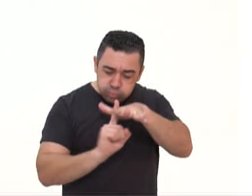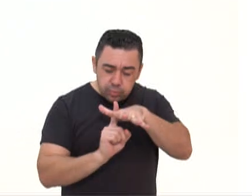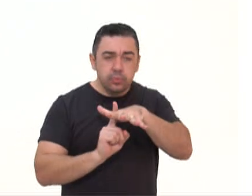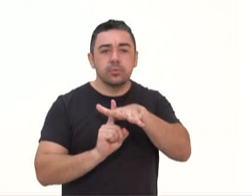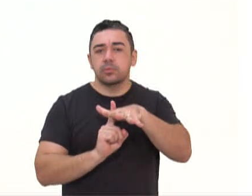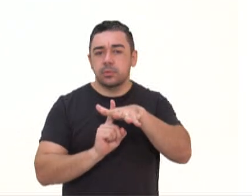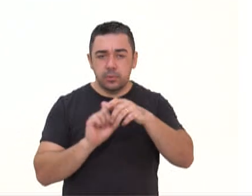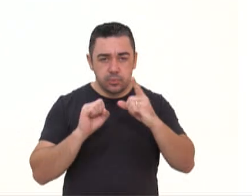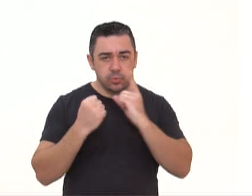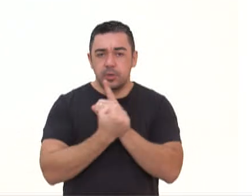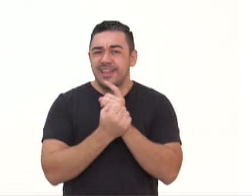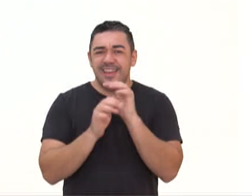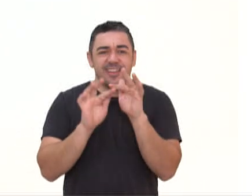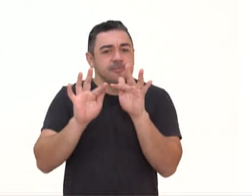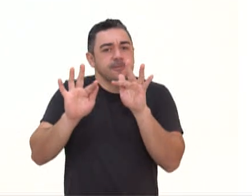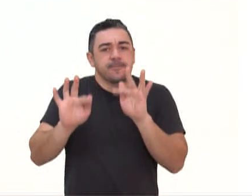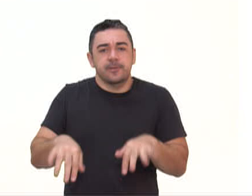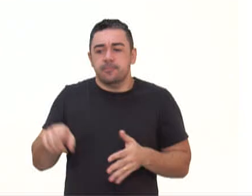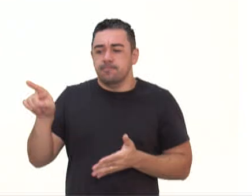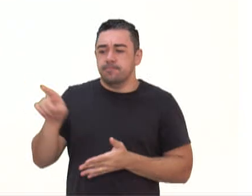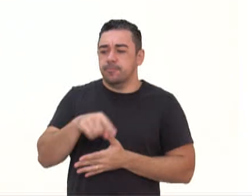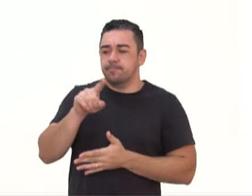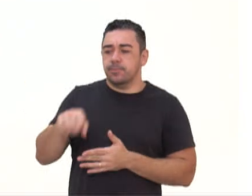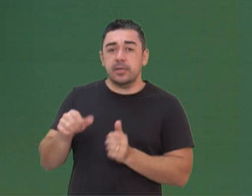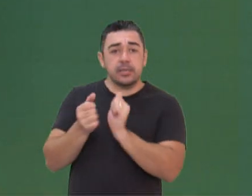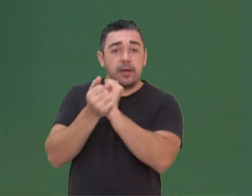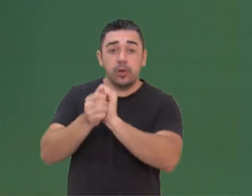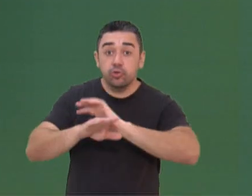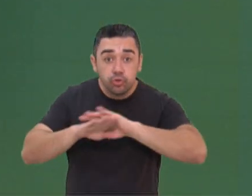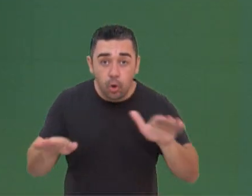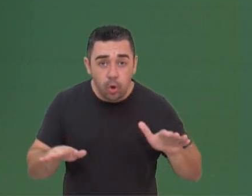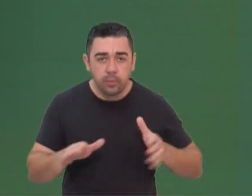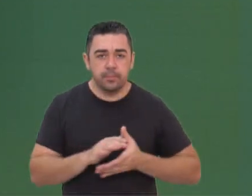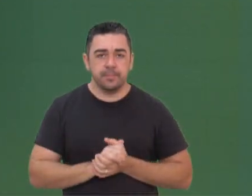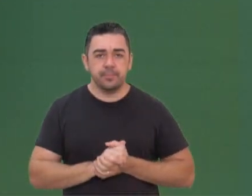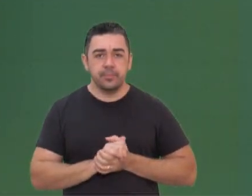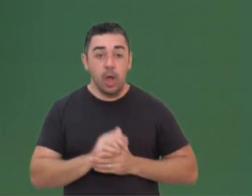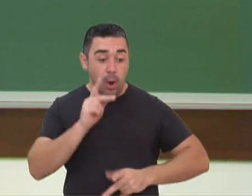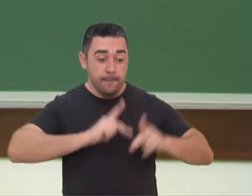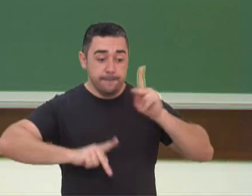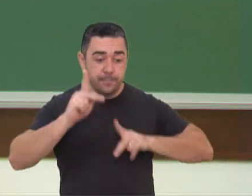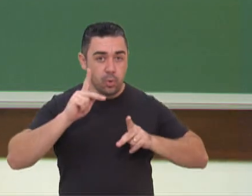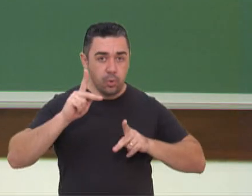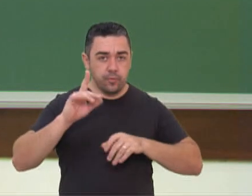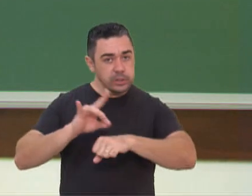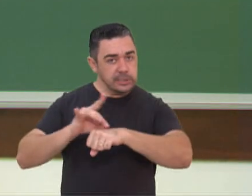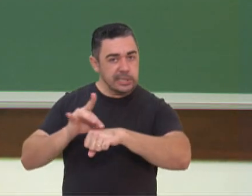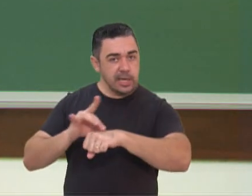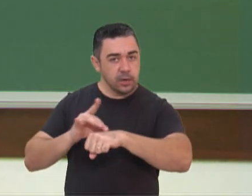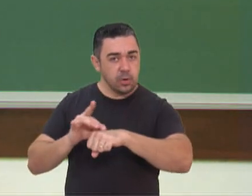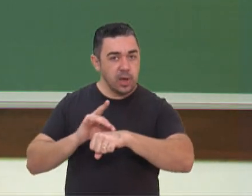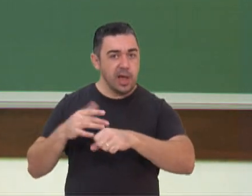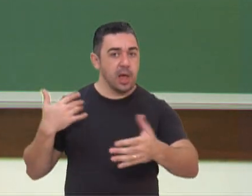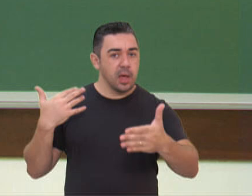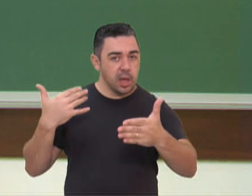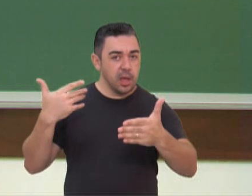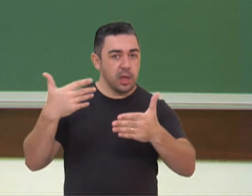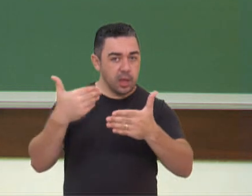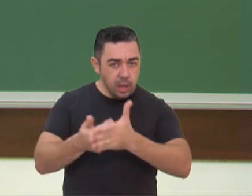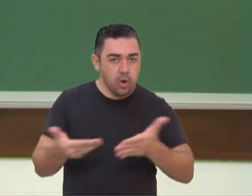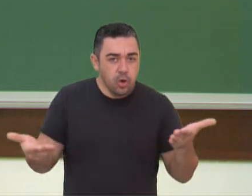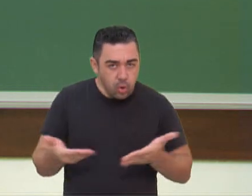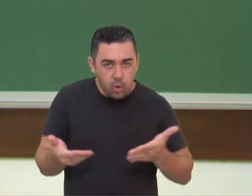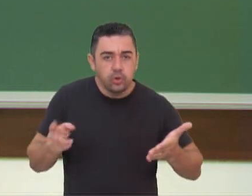Ela simplesmente acabou com a escravidão. E ainda, a população negra permanece hoje em